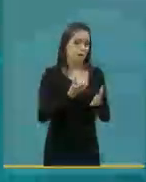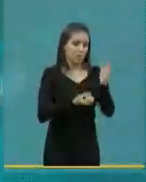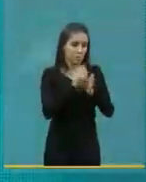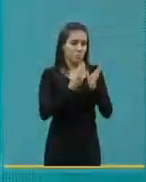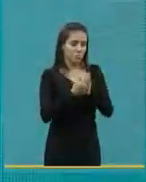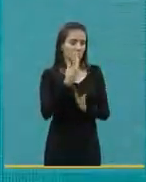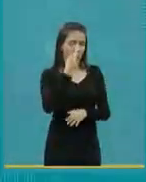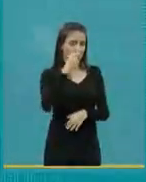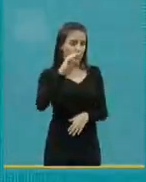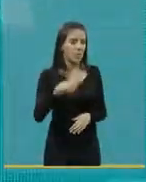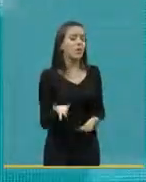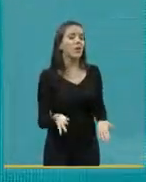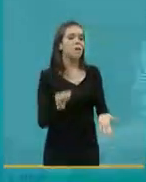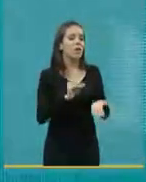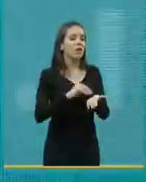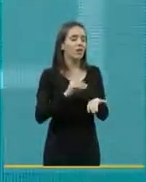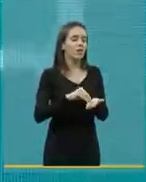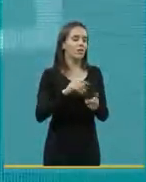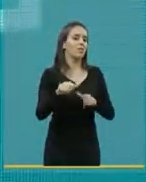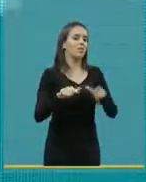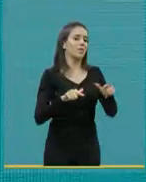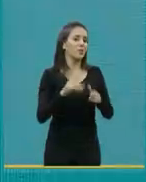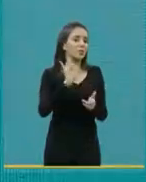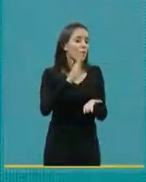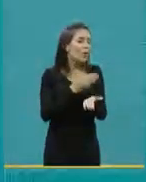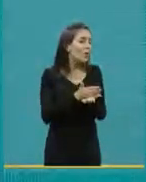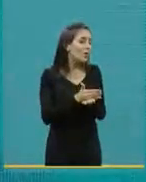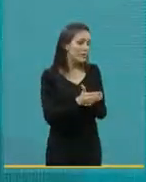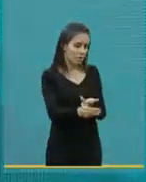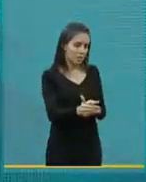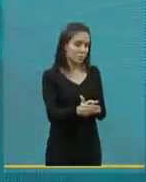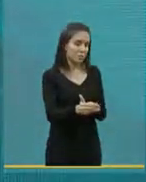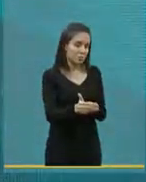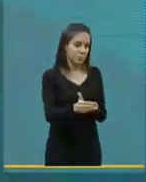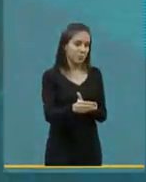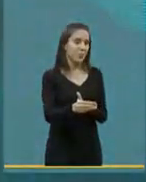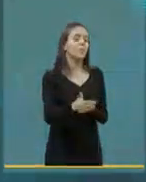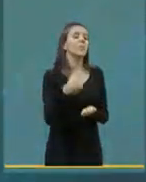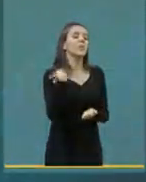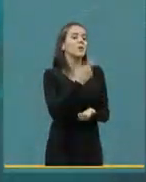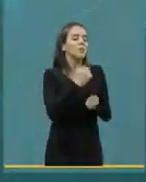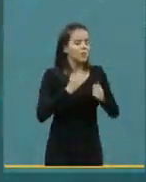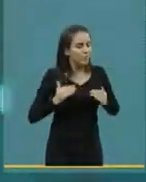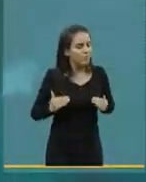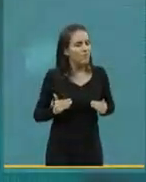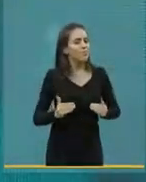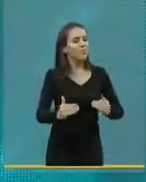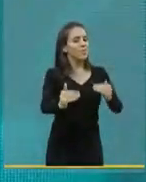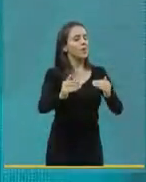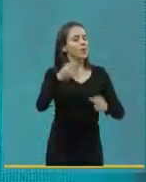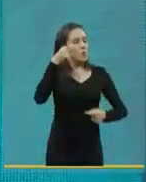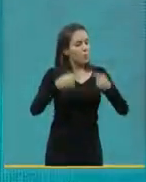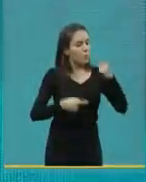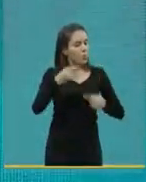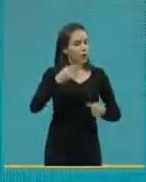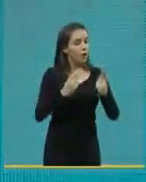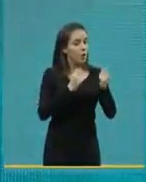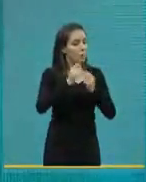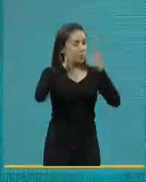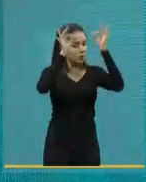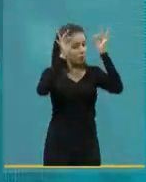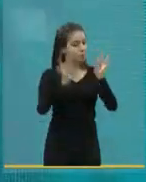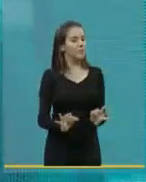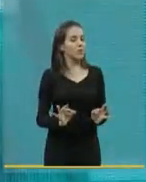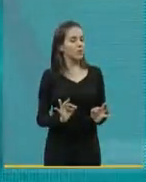empregos mas ainda é apenas o início nós temos que prosseguir com a política econômica certa e